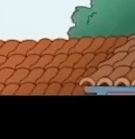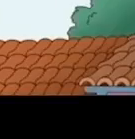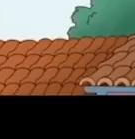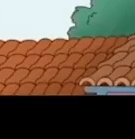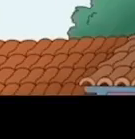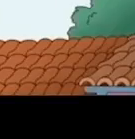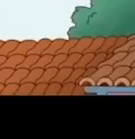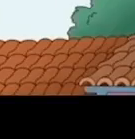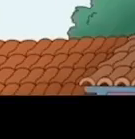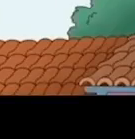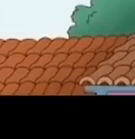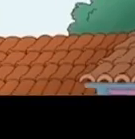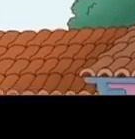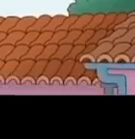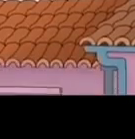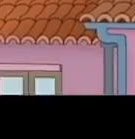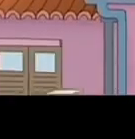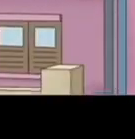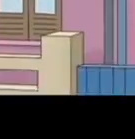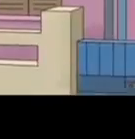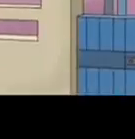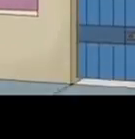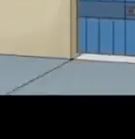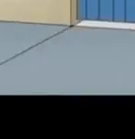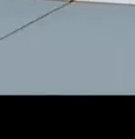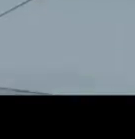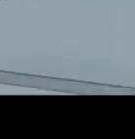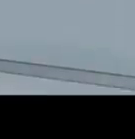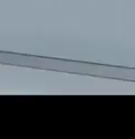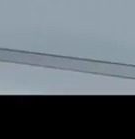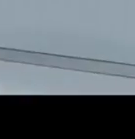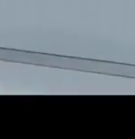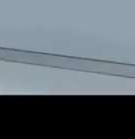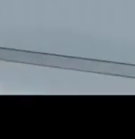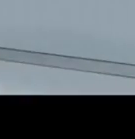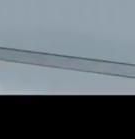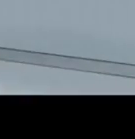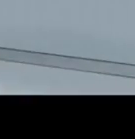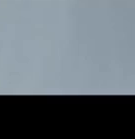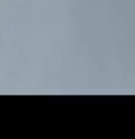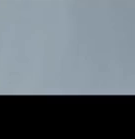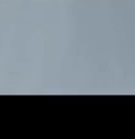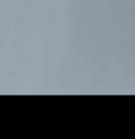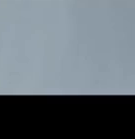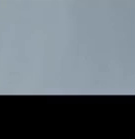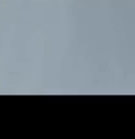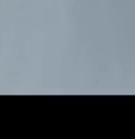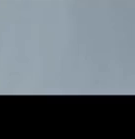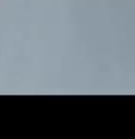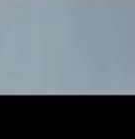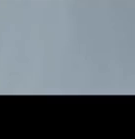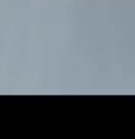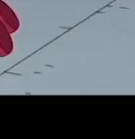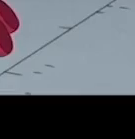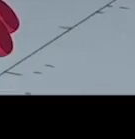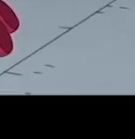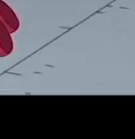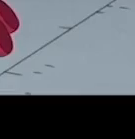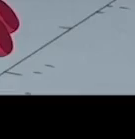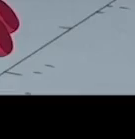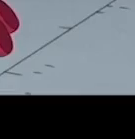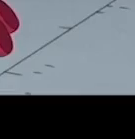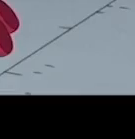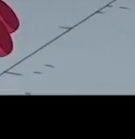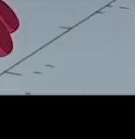vamos filosofar, cantar, dançar, aprender, como aprender. Nana e Nilo.